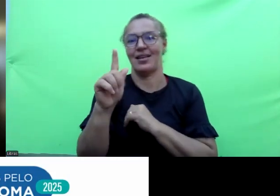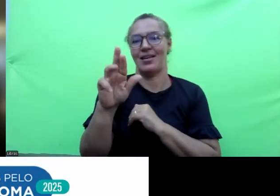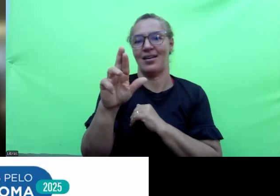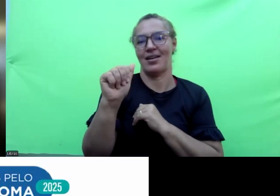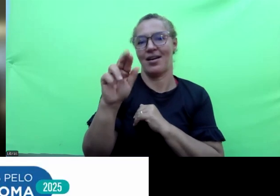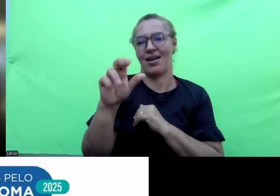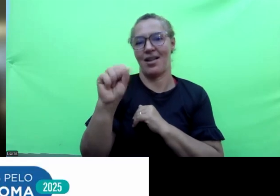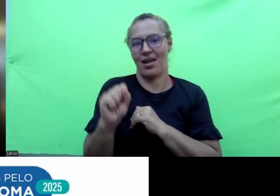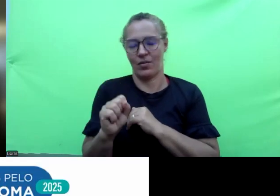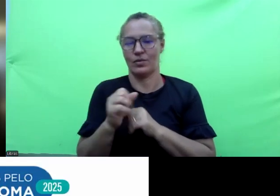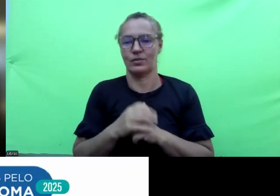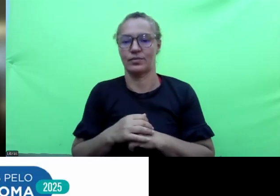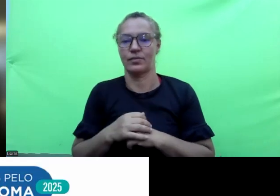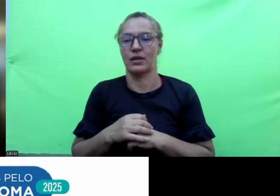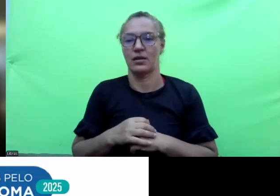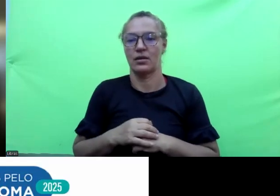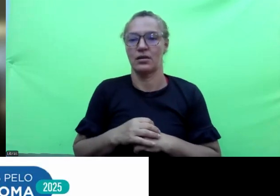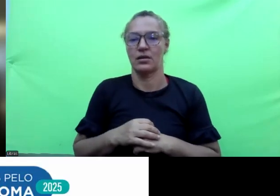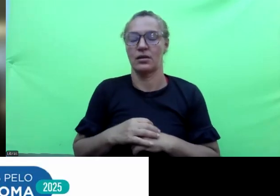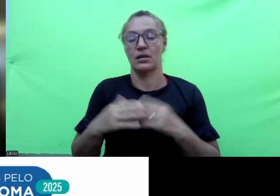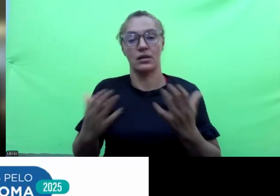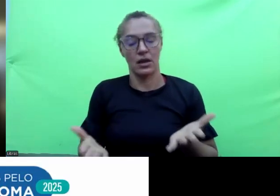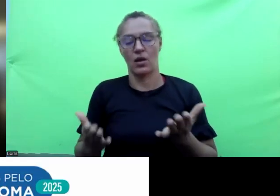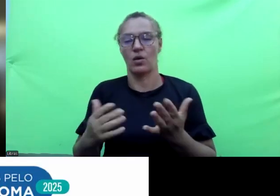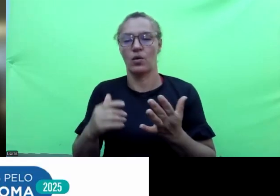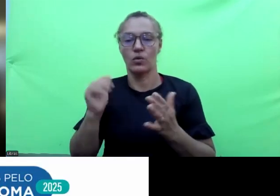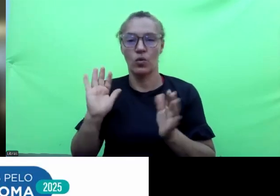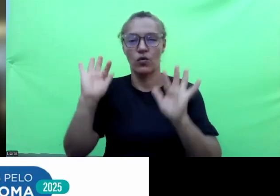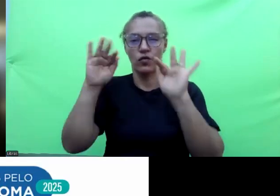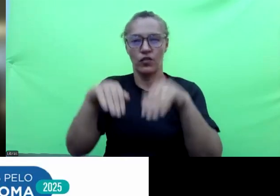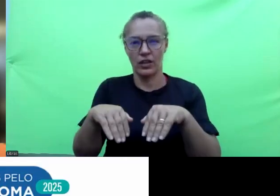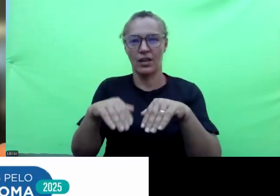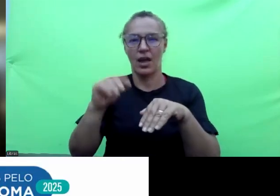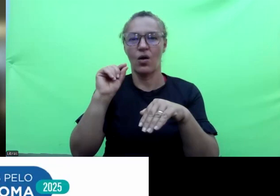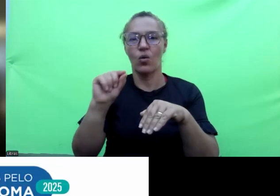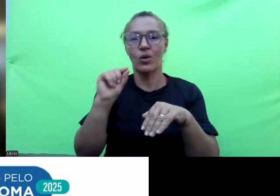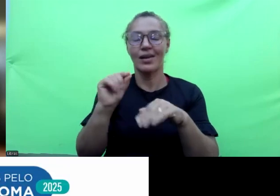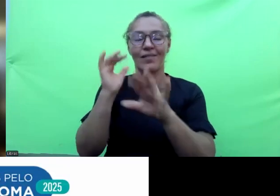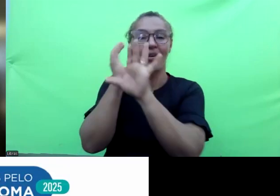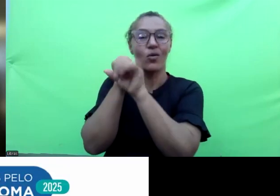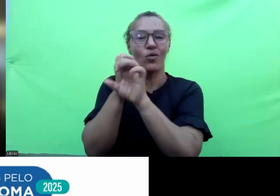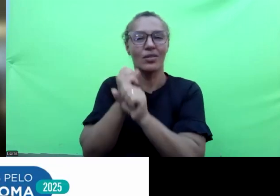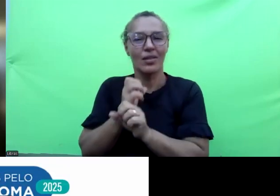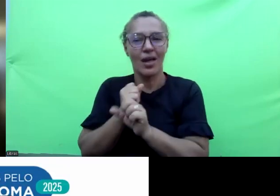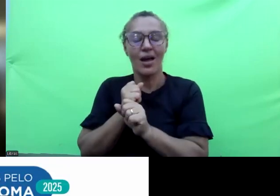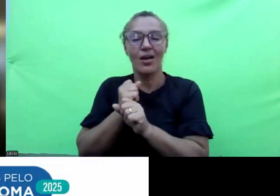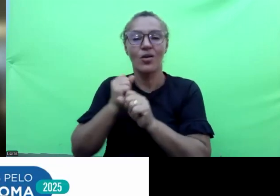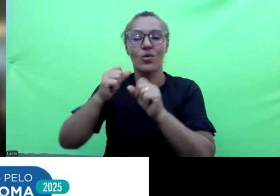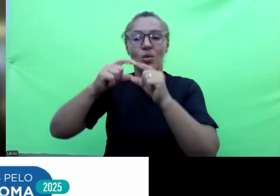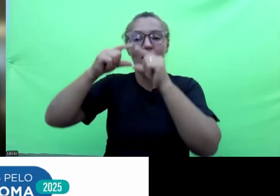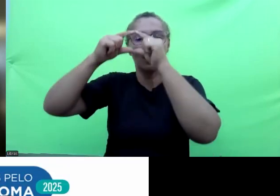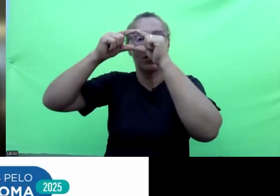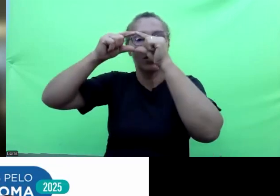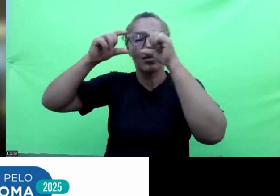essa é uma questão bem interessante, porque, assim, no final das contas, o que conta mais é o tamanho do olho, né?